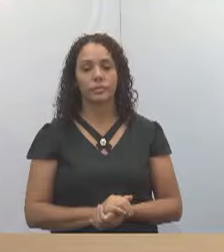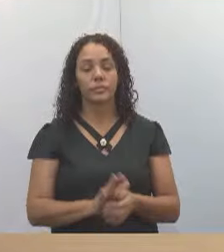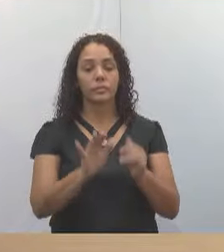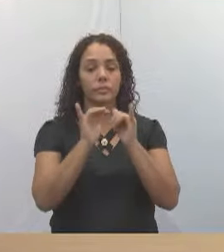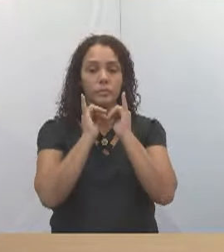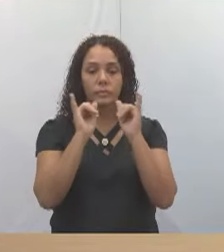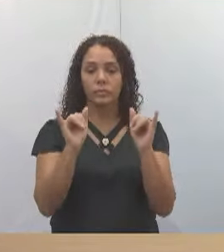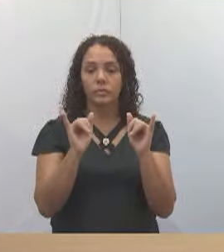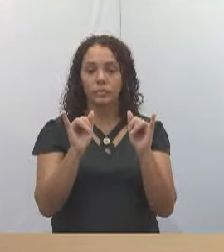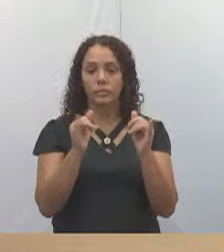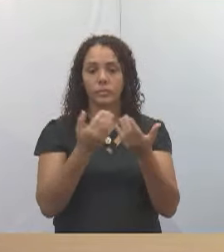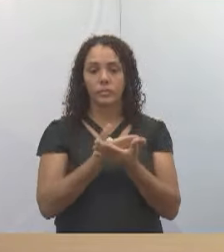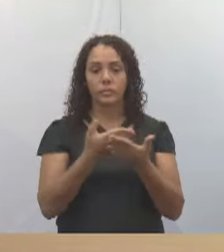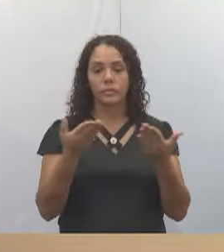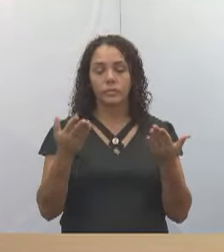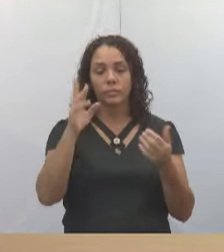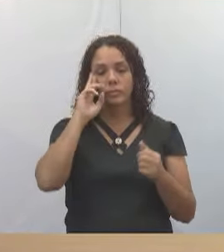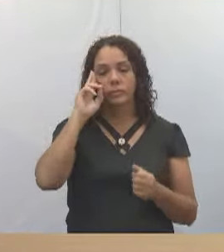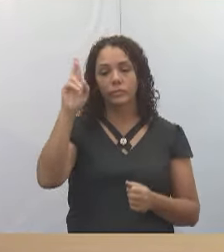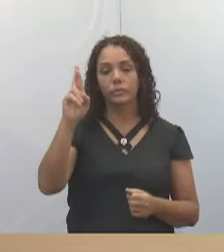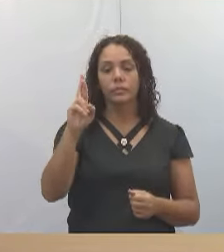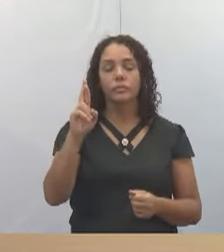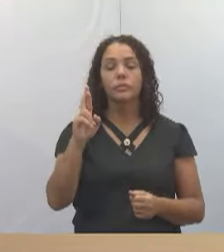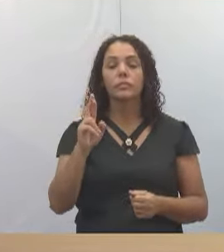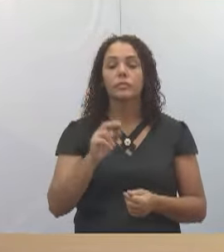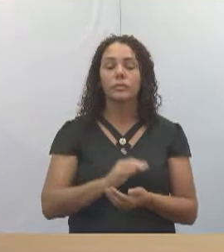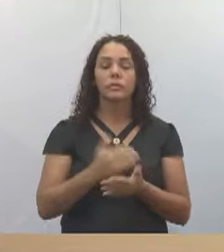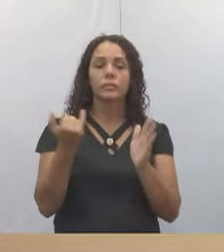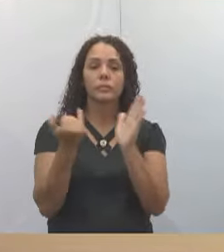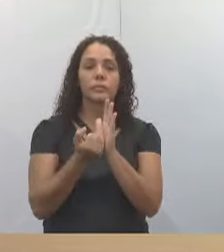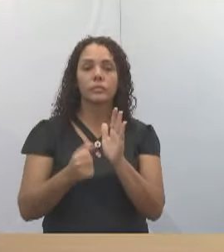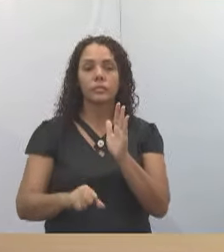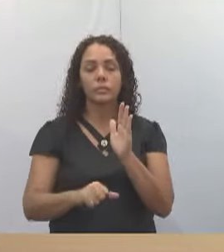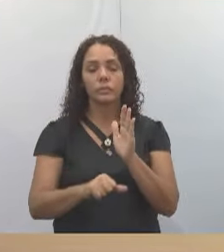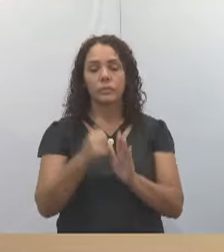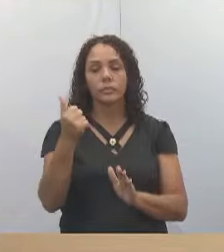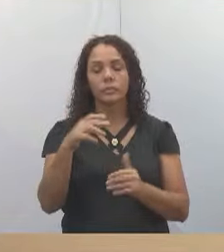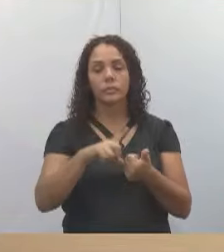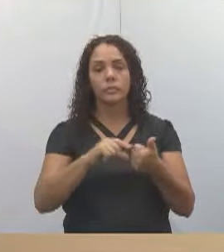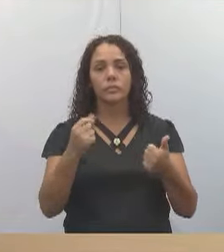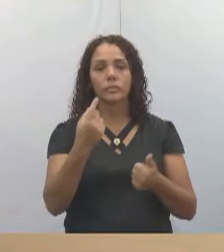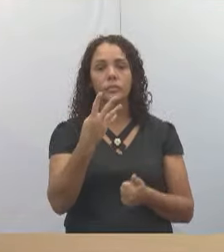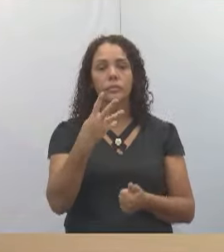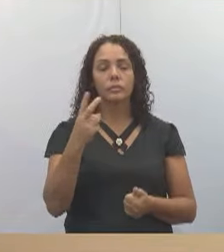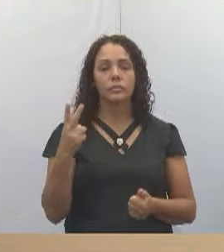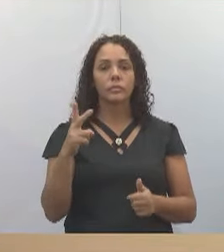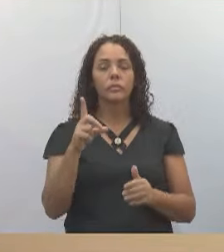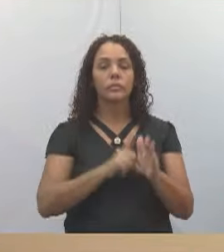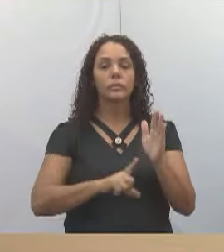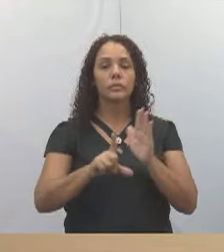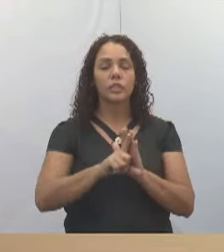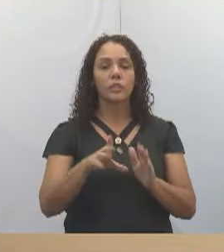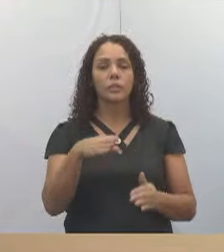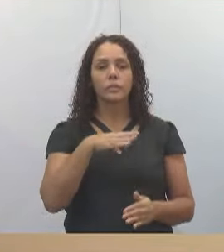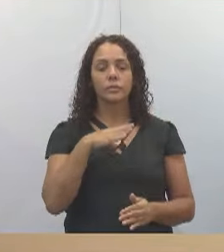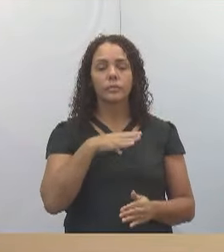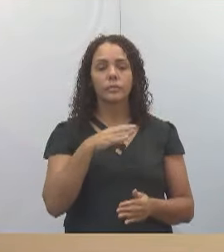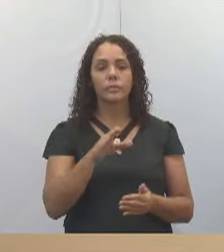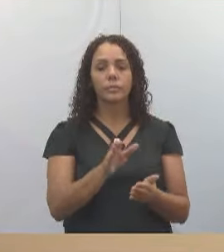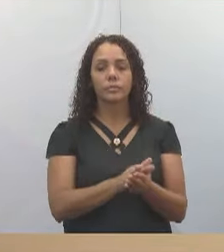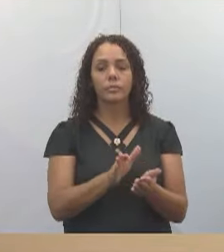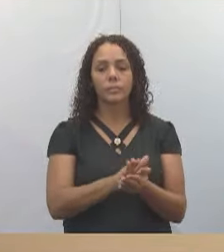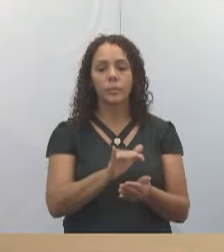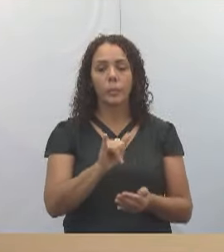comunico a Vossa Excelência que, nos termos do inciso 1º do artigo 42 da Lei Orgânica do